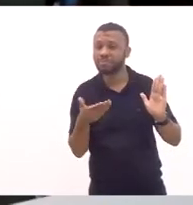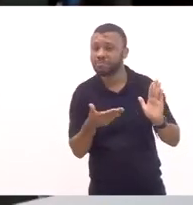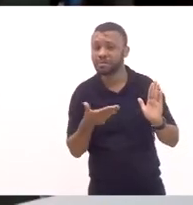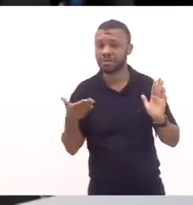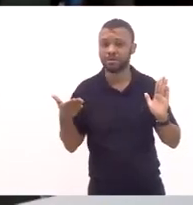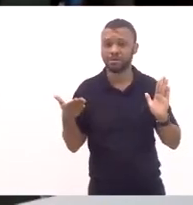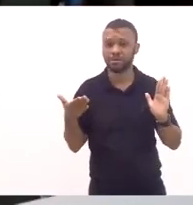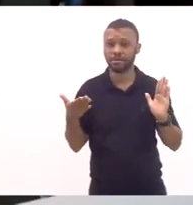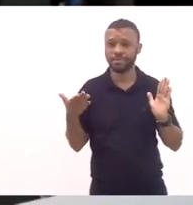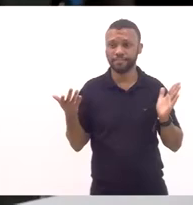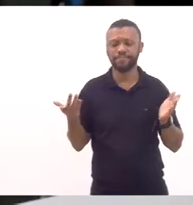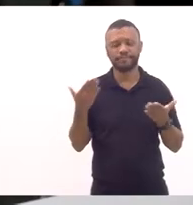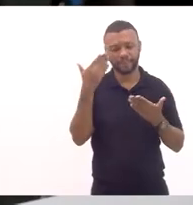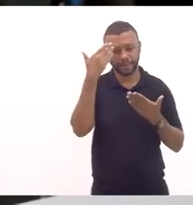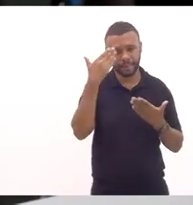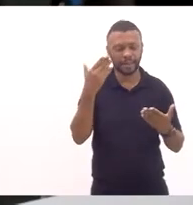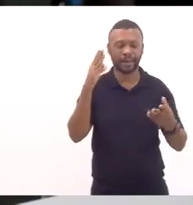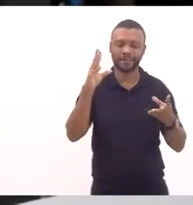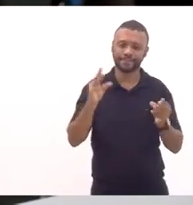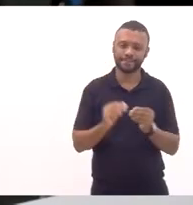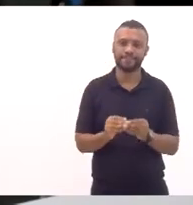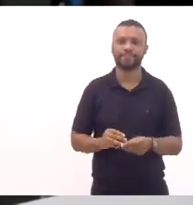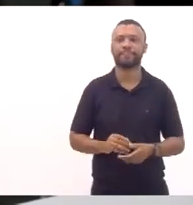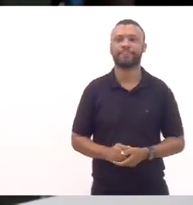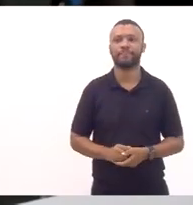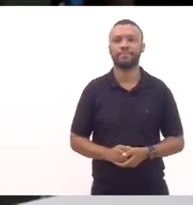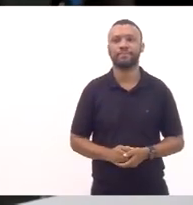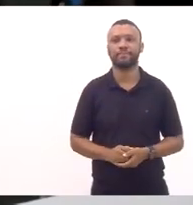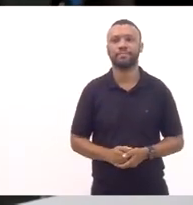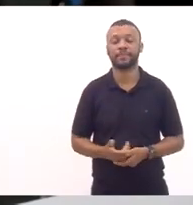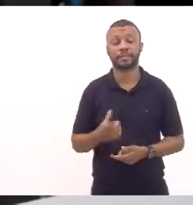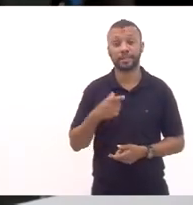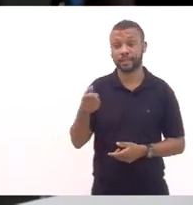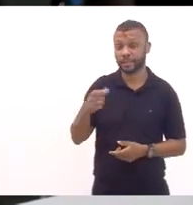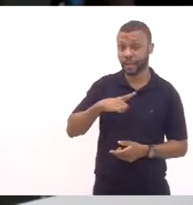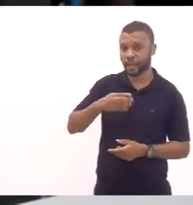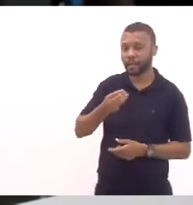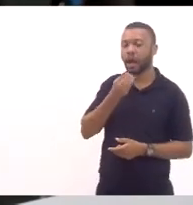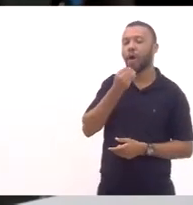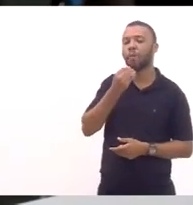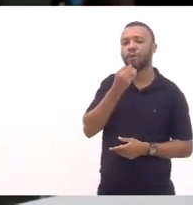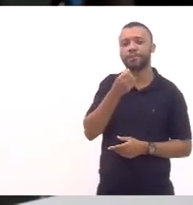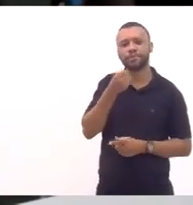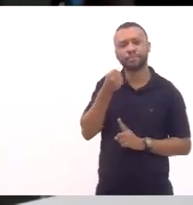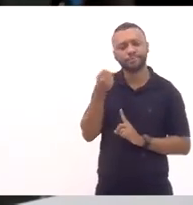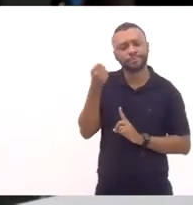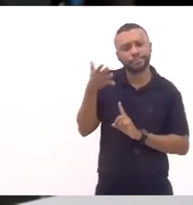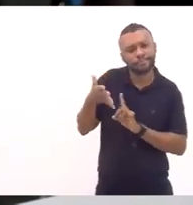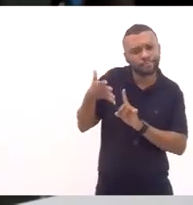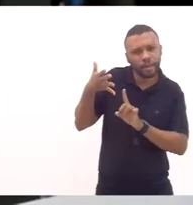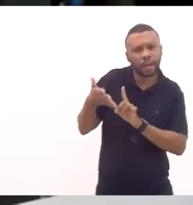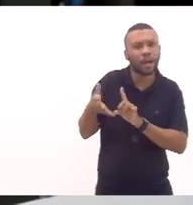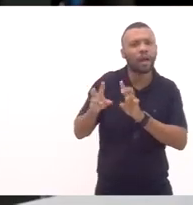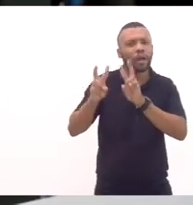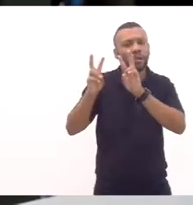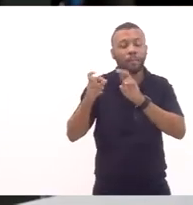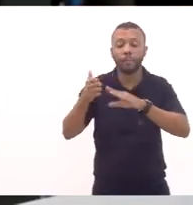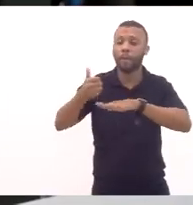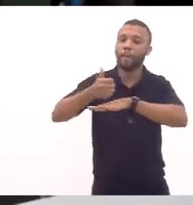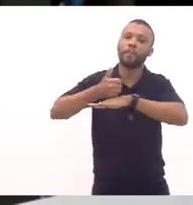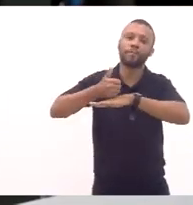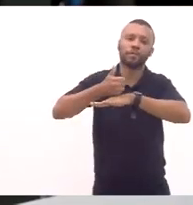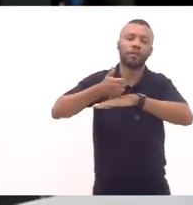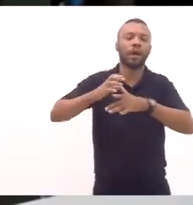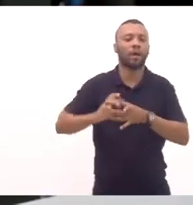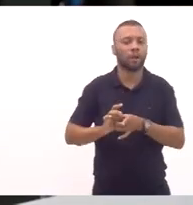Ok? Pois é. Obrigada, tá? Muito obrigada, Lígia, de me dar essa oportunidade, obrigada, de querida, falar sobre o profissional